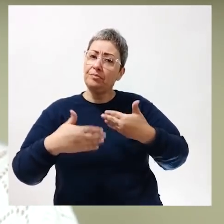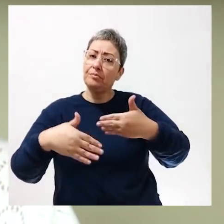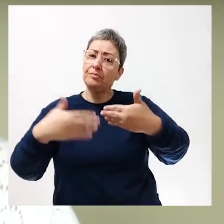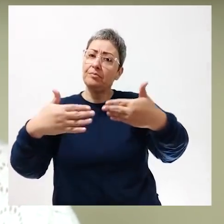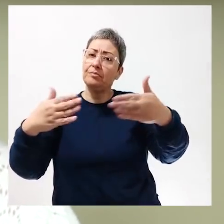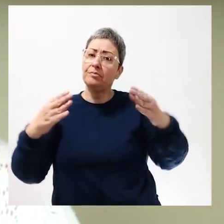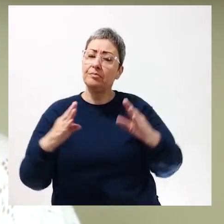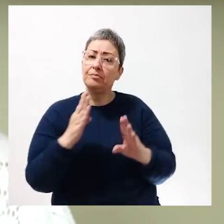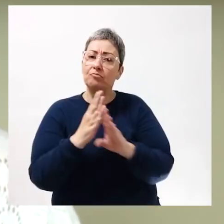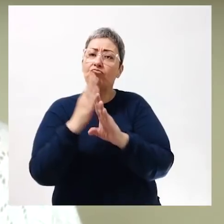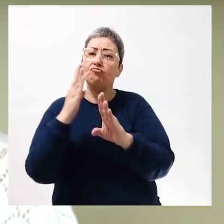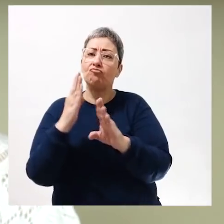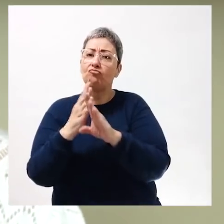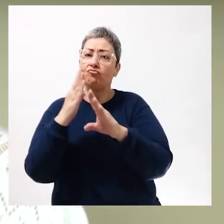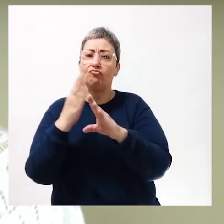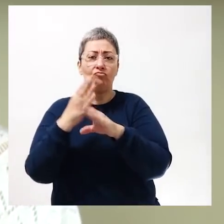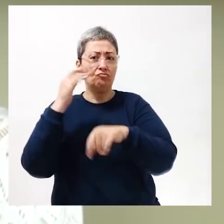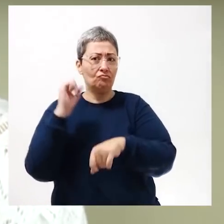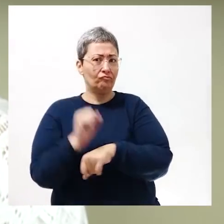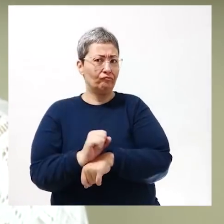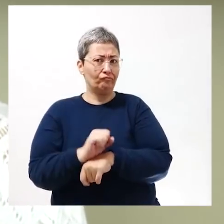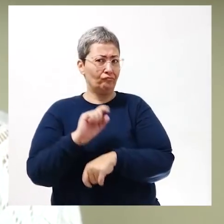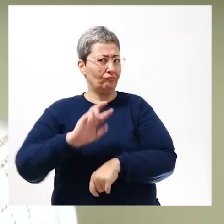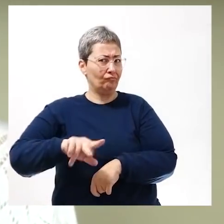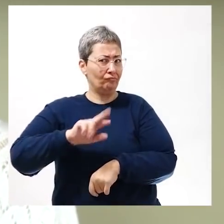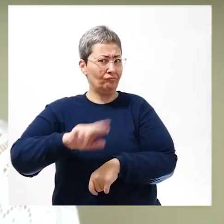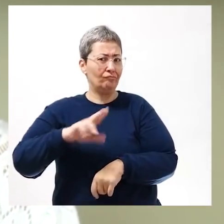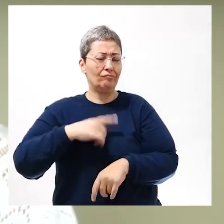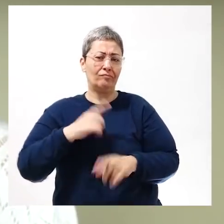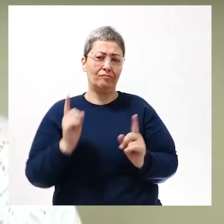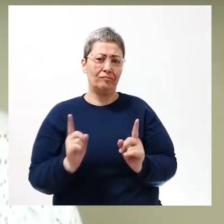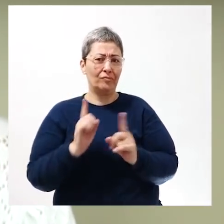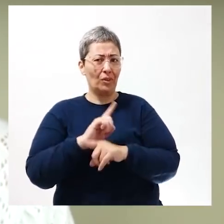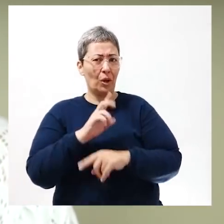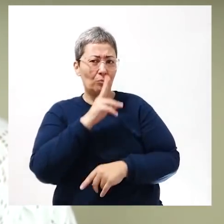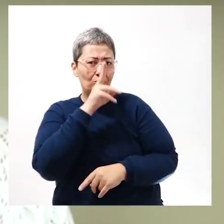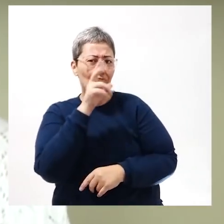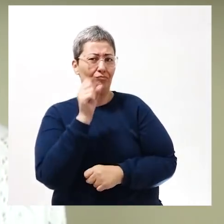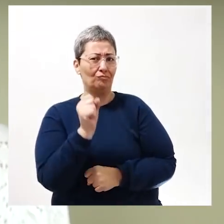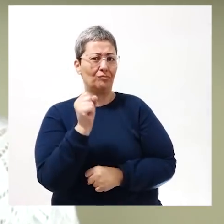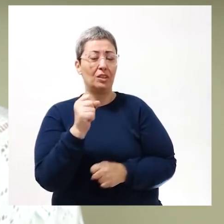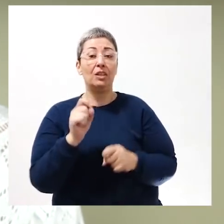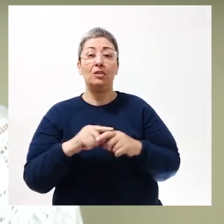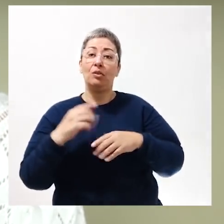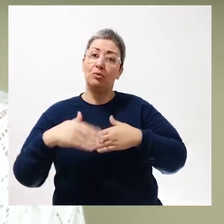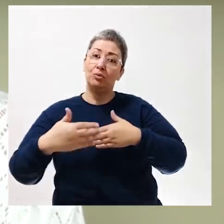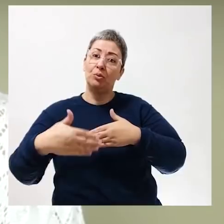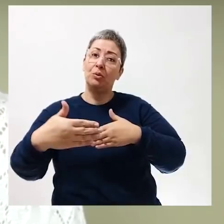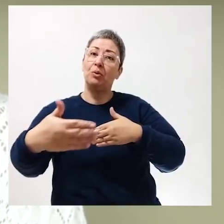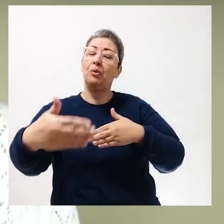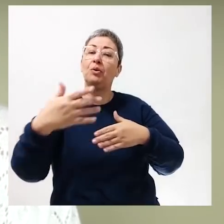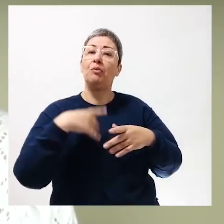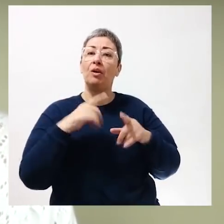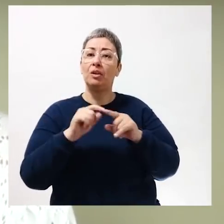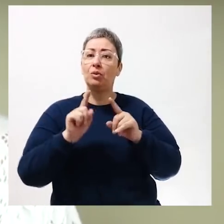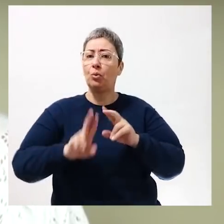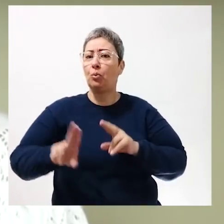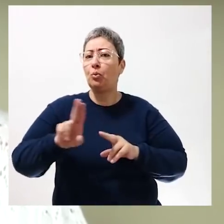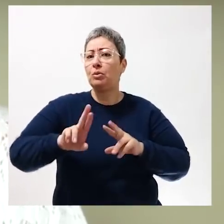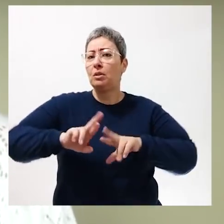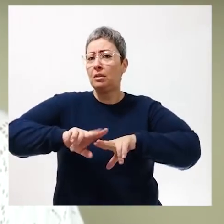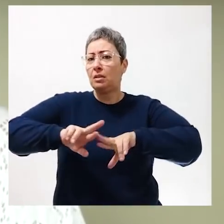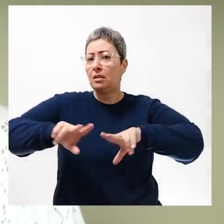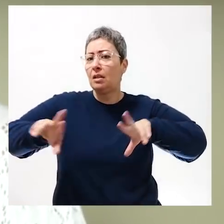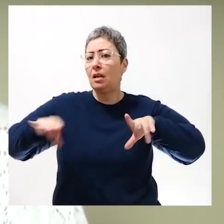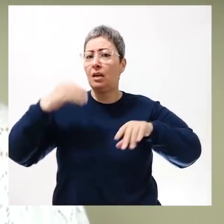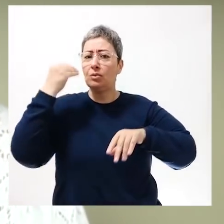de descobertas não para. Pelo contrário, ela se intensifica. E com o passar do tempo, por meio de